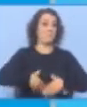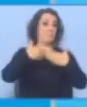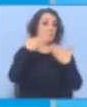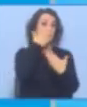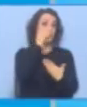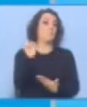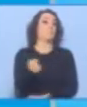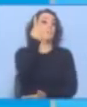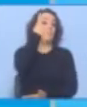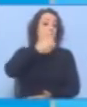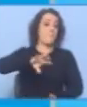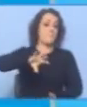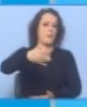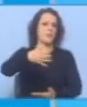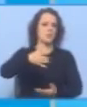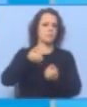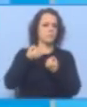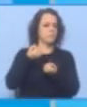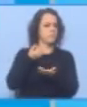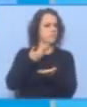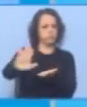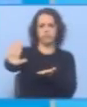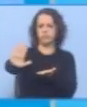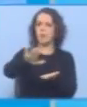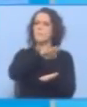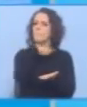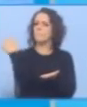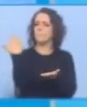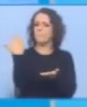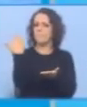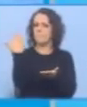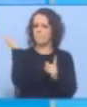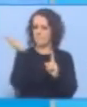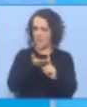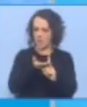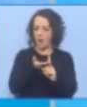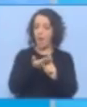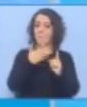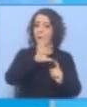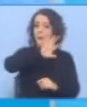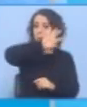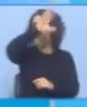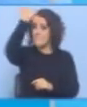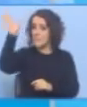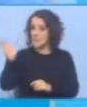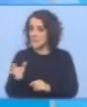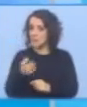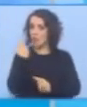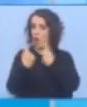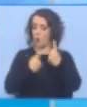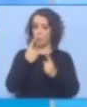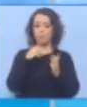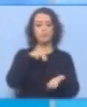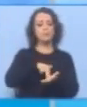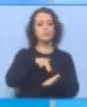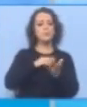morte. Portanto, é uma questão adquirida, que não é objeto de discussão, mas não é assim em todos os países. Às vezes esta posição da Igreja, em alguns países, é uma